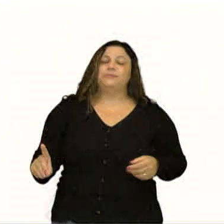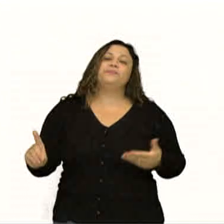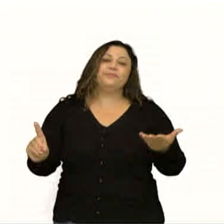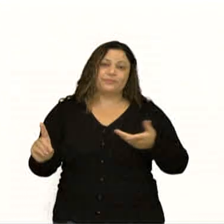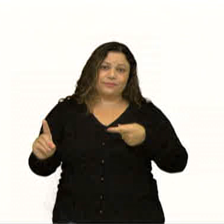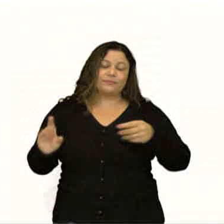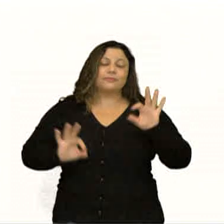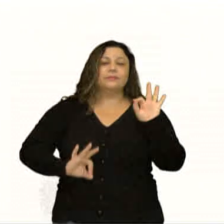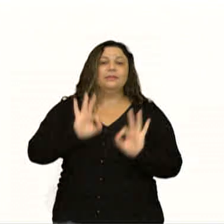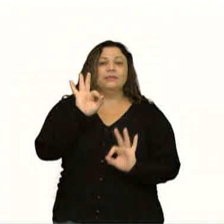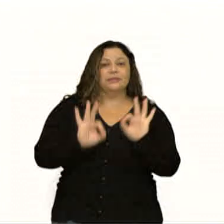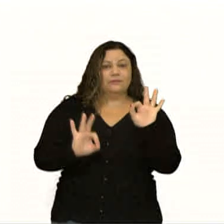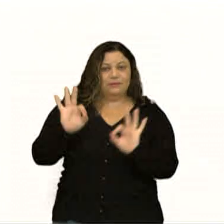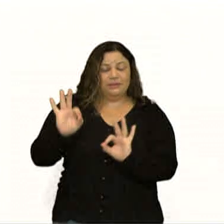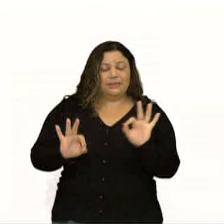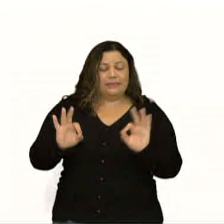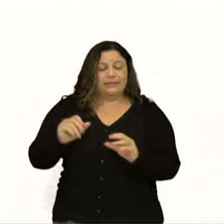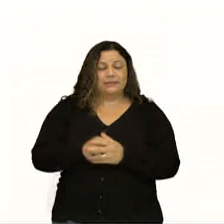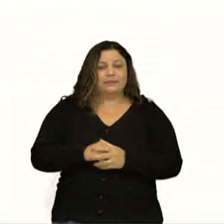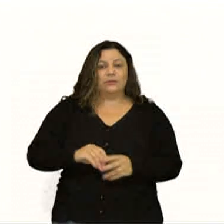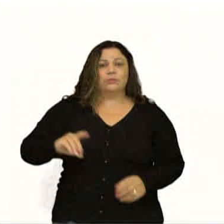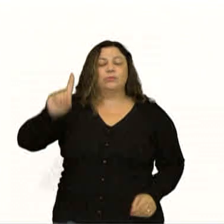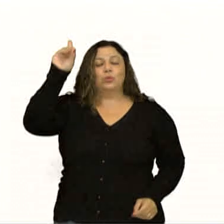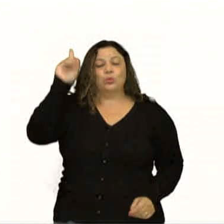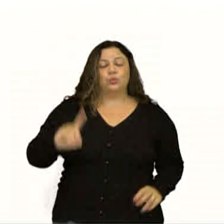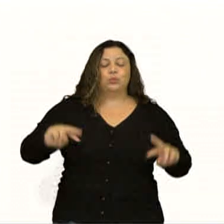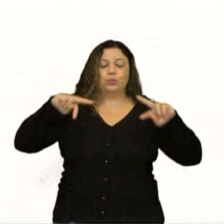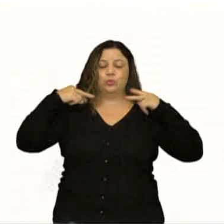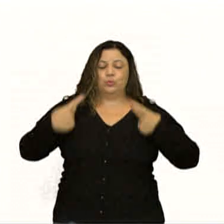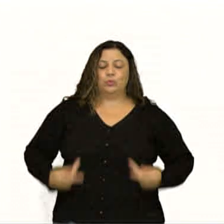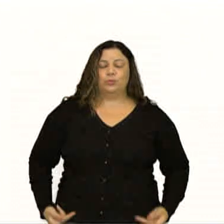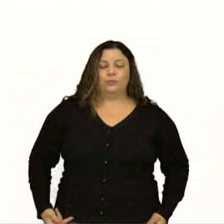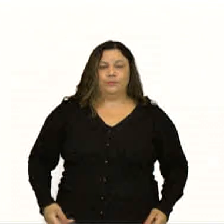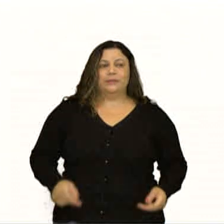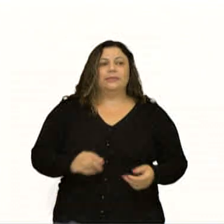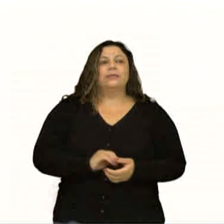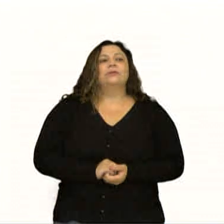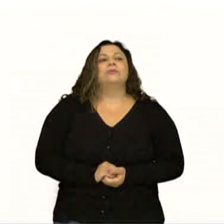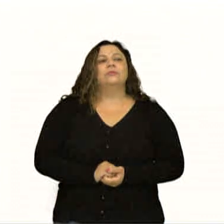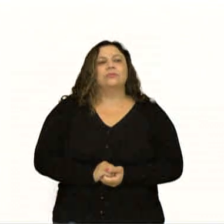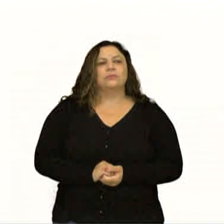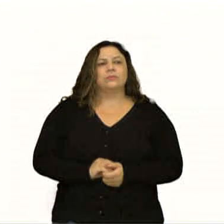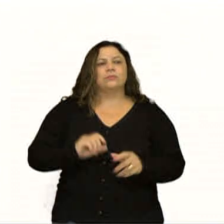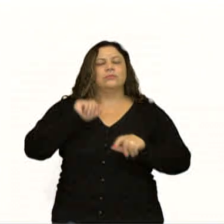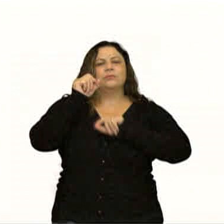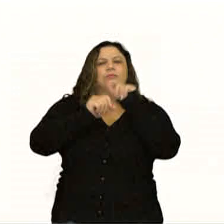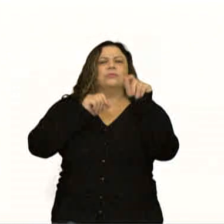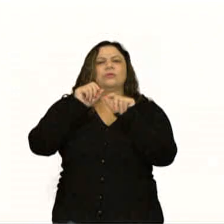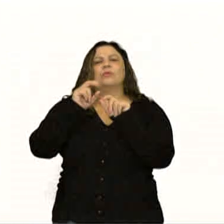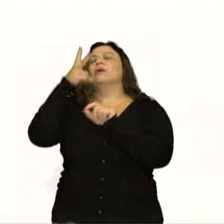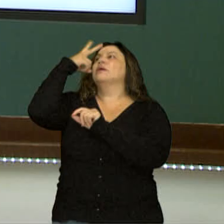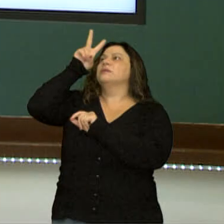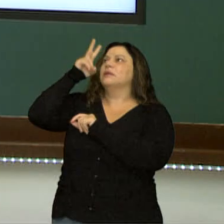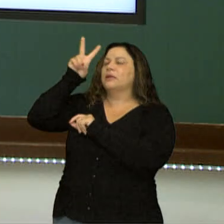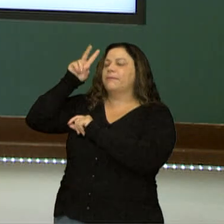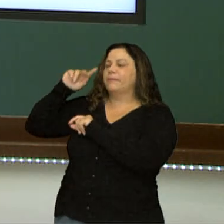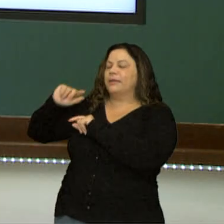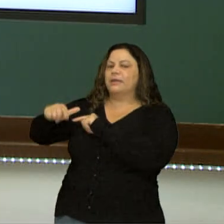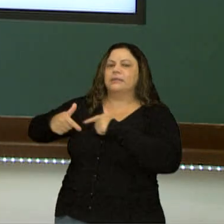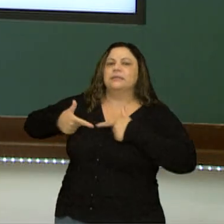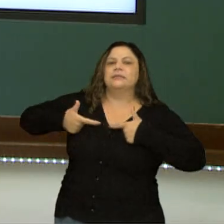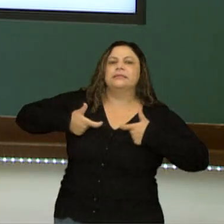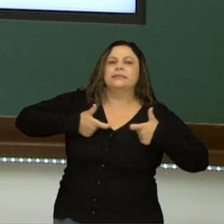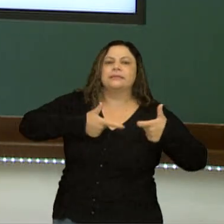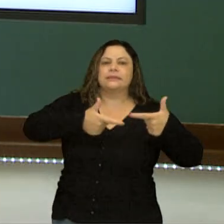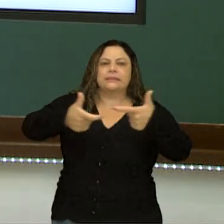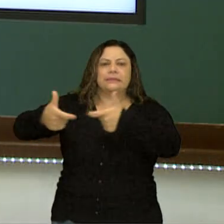vai organizar, então, os direitos humanos organizam essas 3 pilares. Com as memórias das guerras mundiais, então veja que saíram de